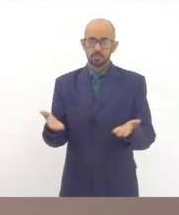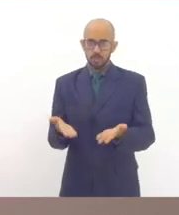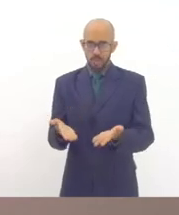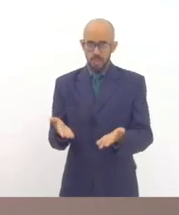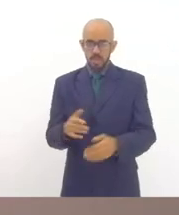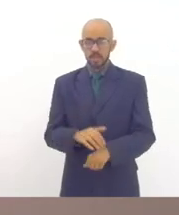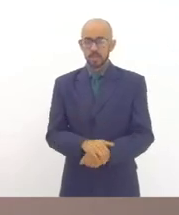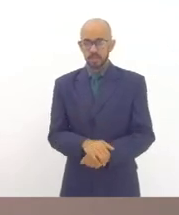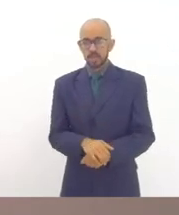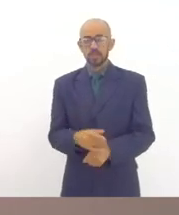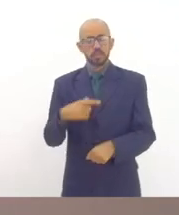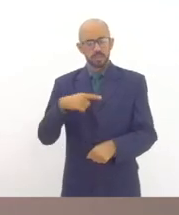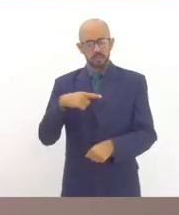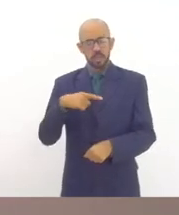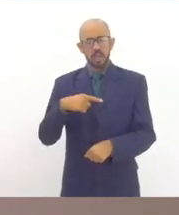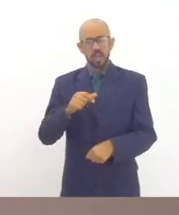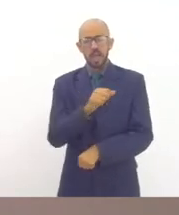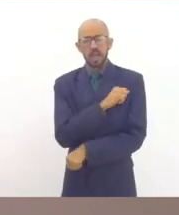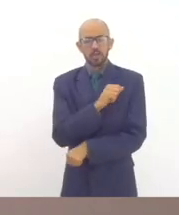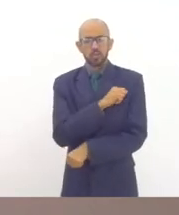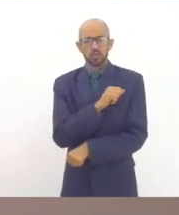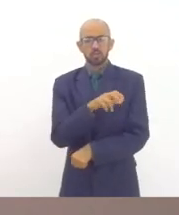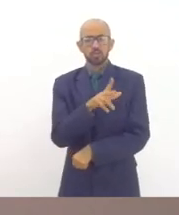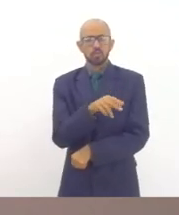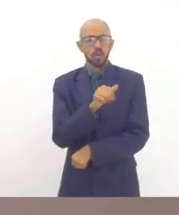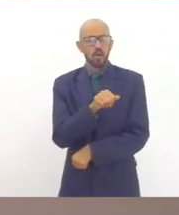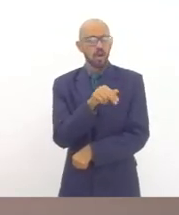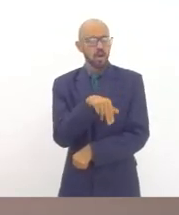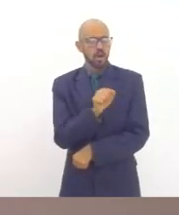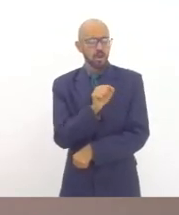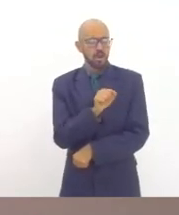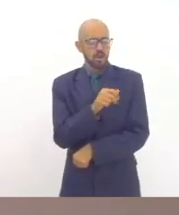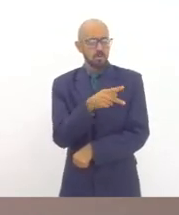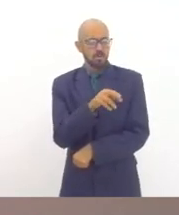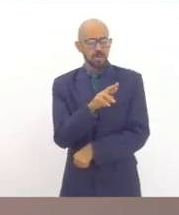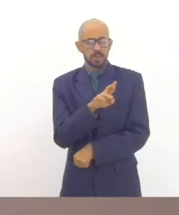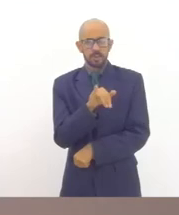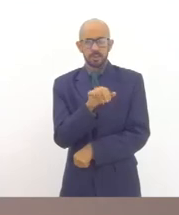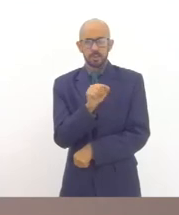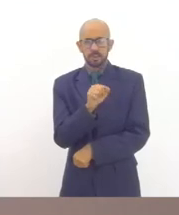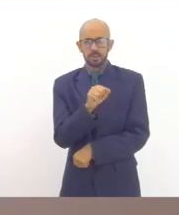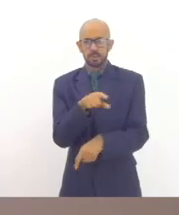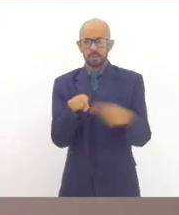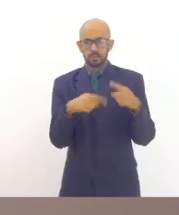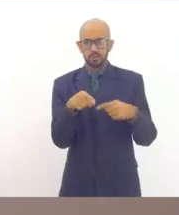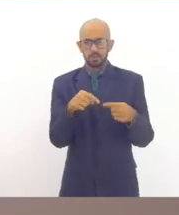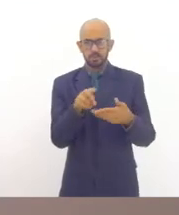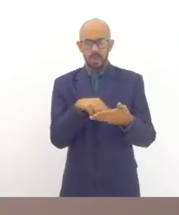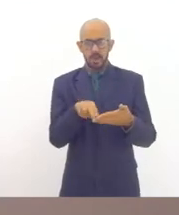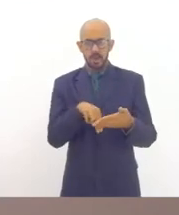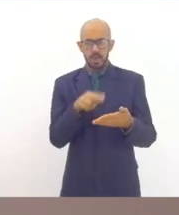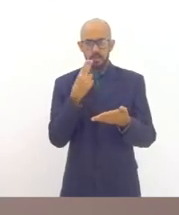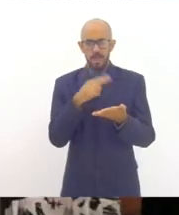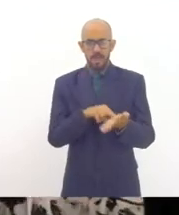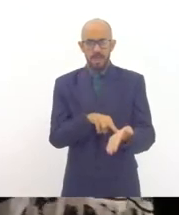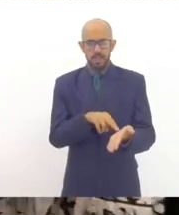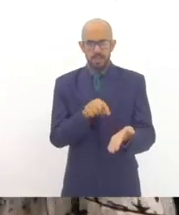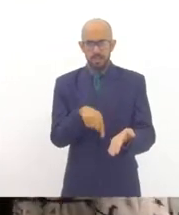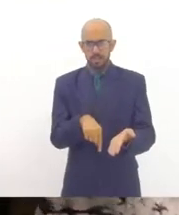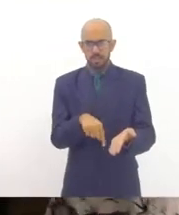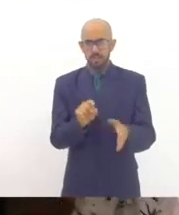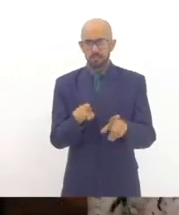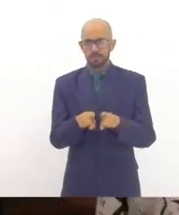de pós-graduação, como a Ana Patrícia Rosinetti, que mais tarde vai ler a carta aqui para vocês,